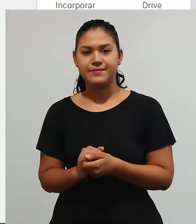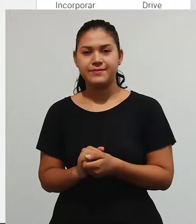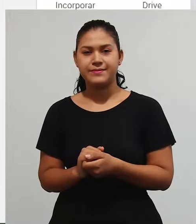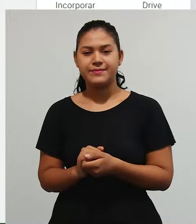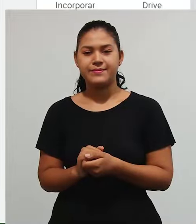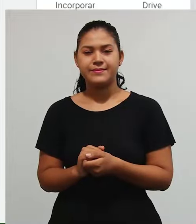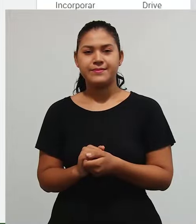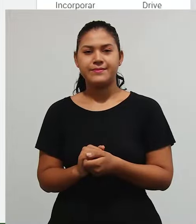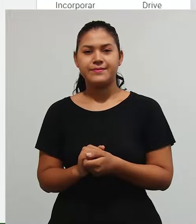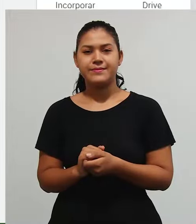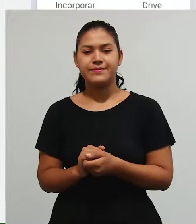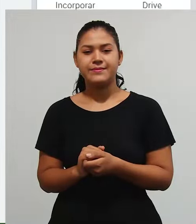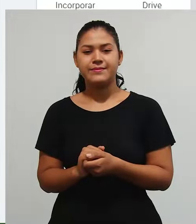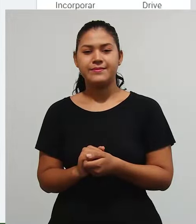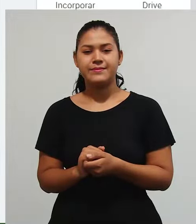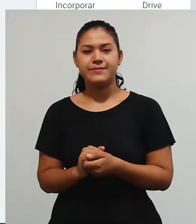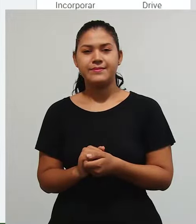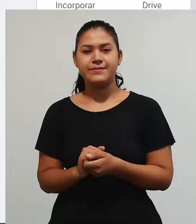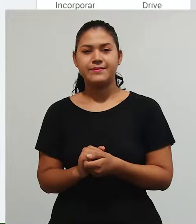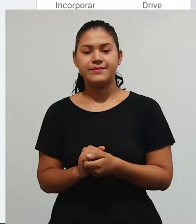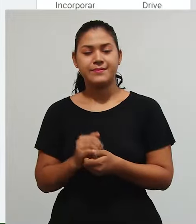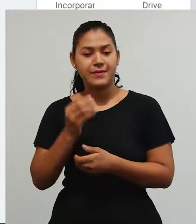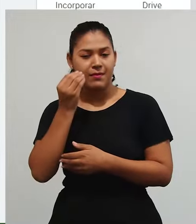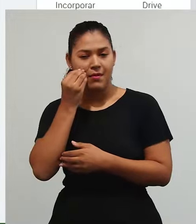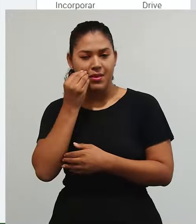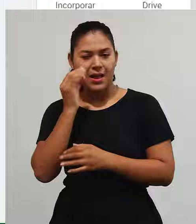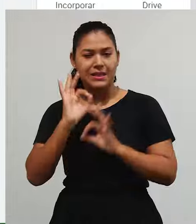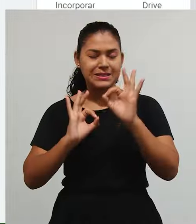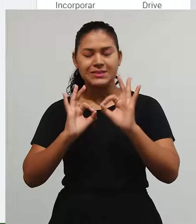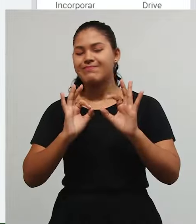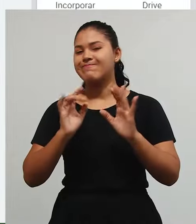Se eu consigo. Demais.